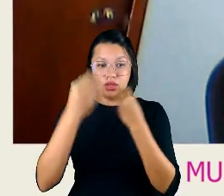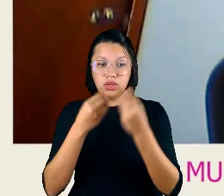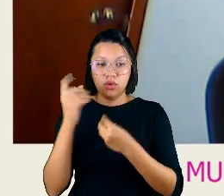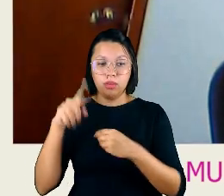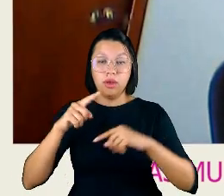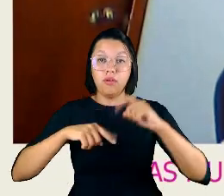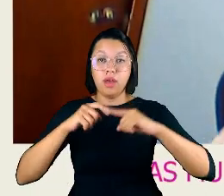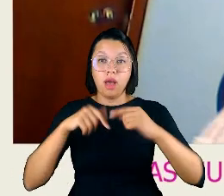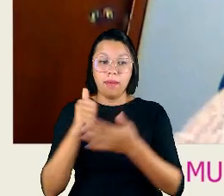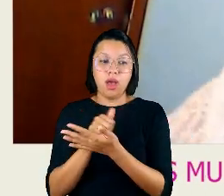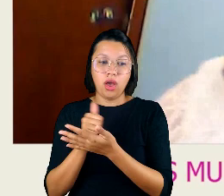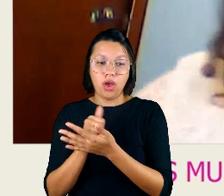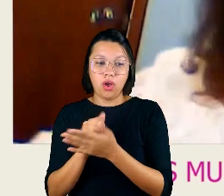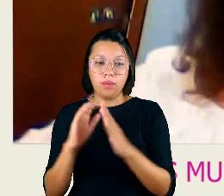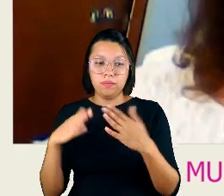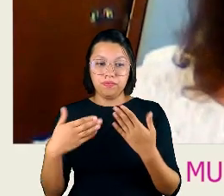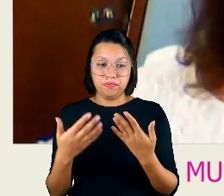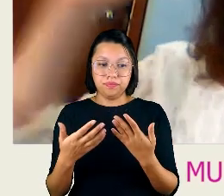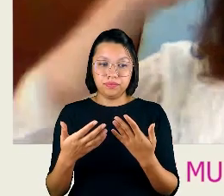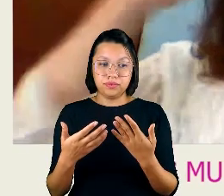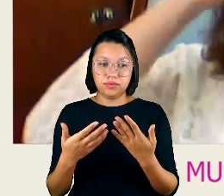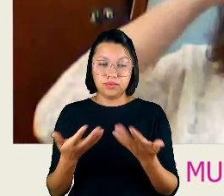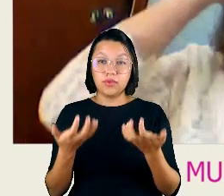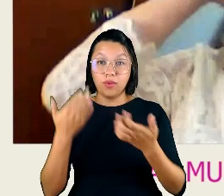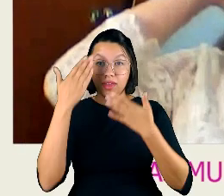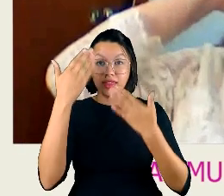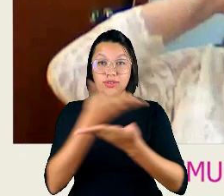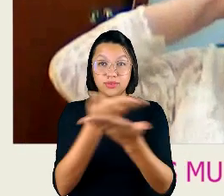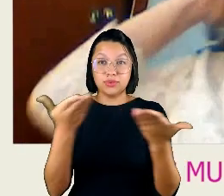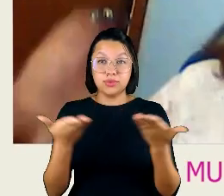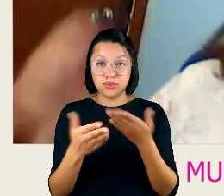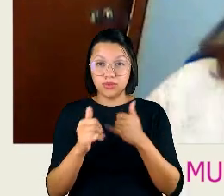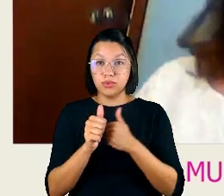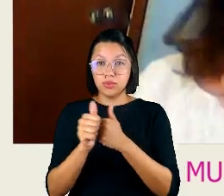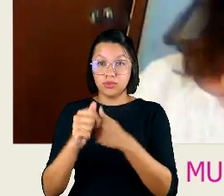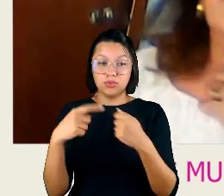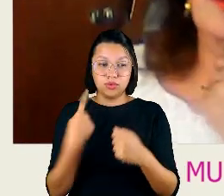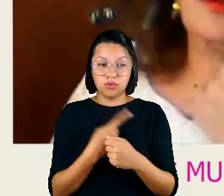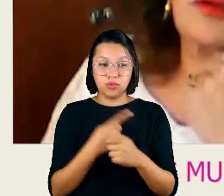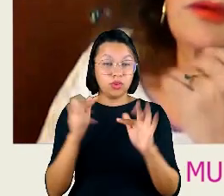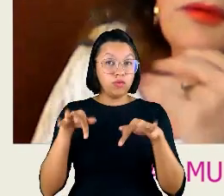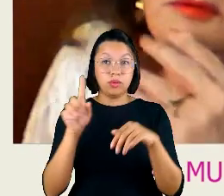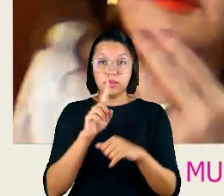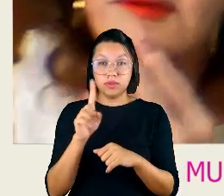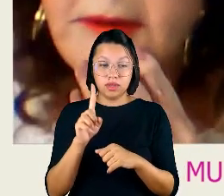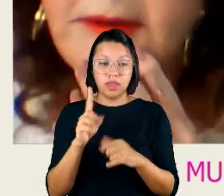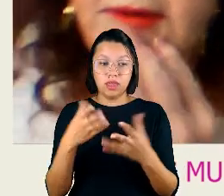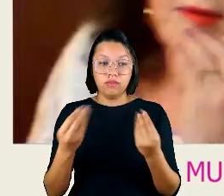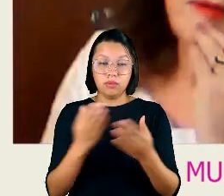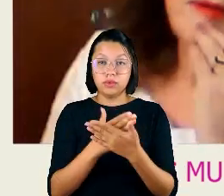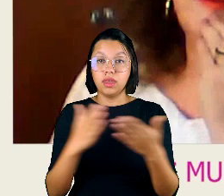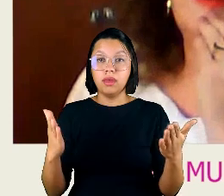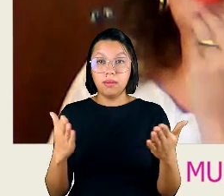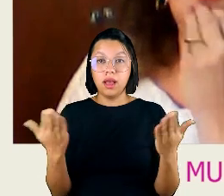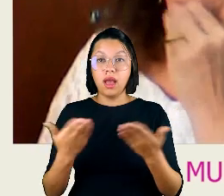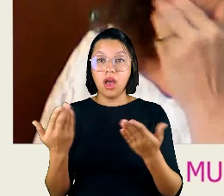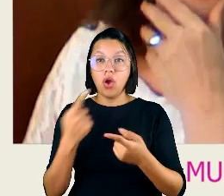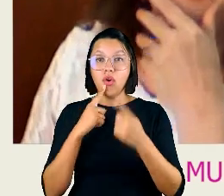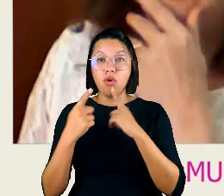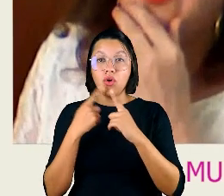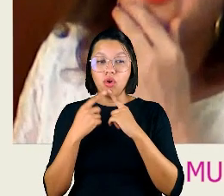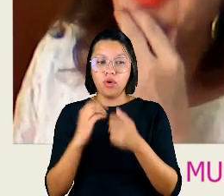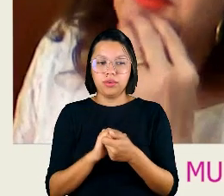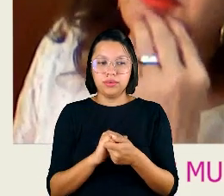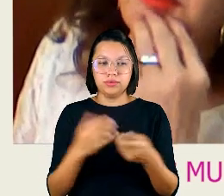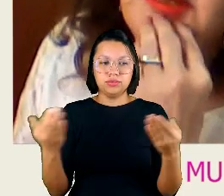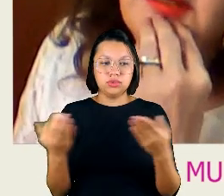eu gostaria de agradecer a todo mundo que segue conosco. A gente não vai encerrar, vamos abrir e falar desses debates. Essa discussão